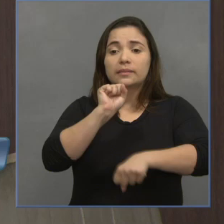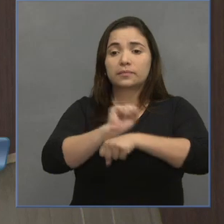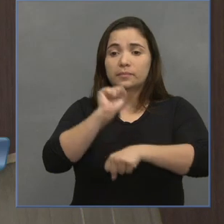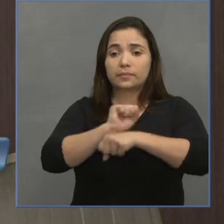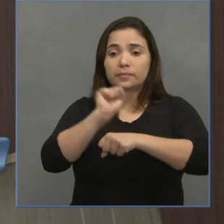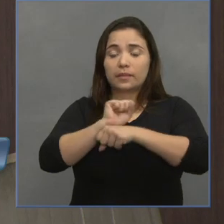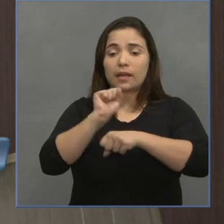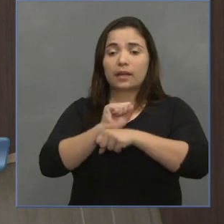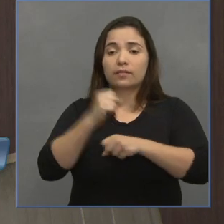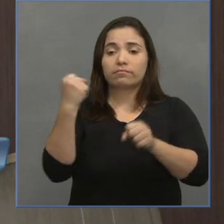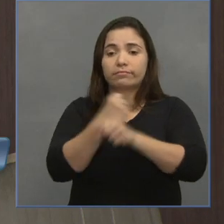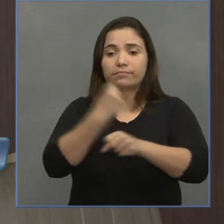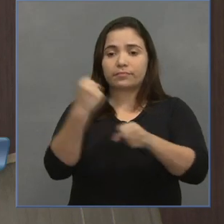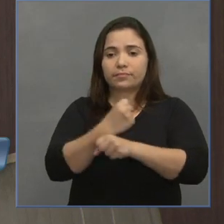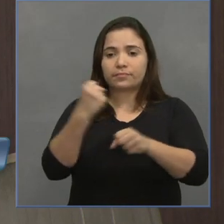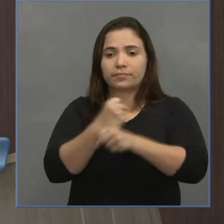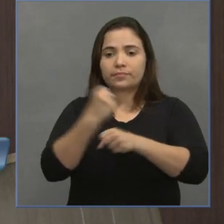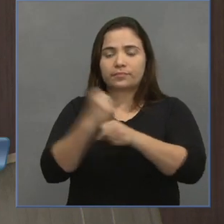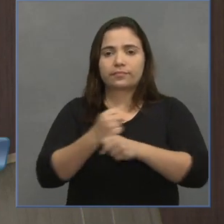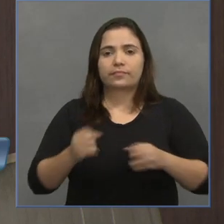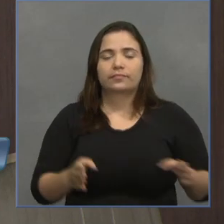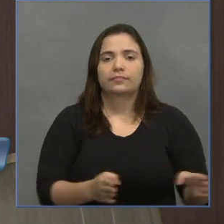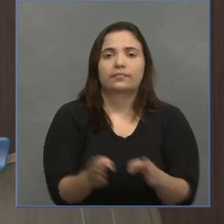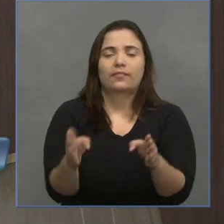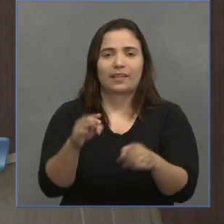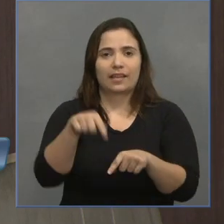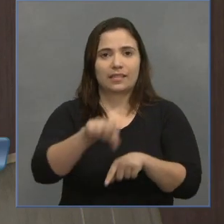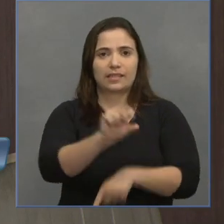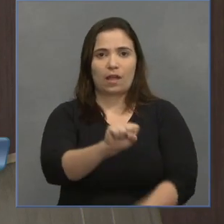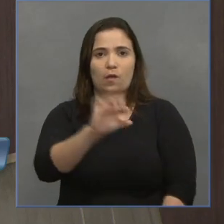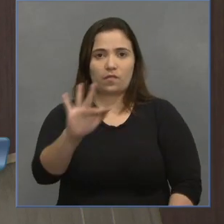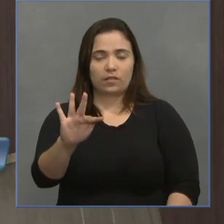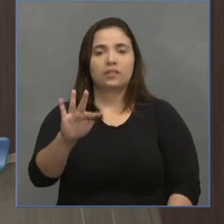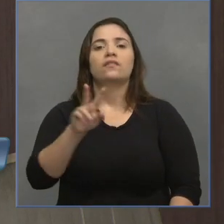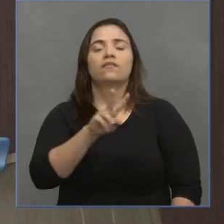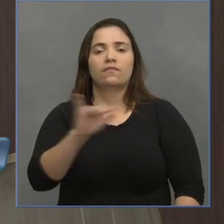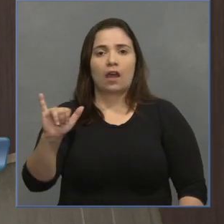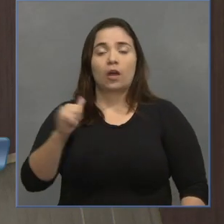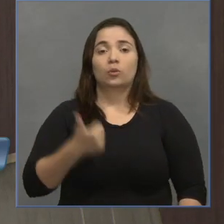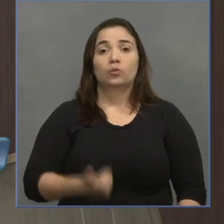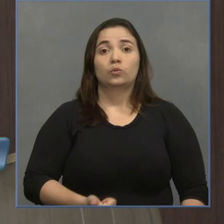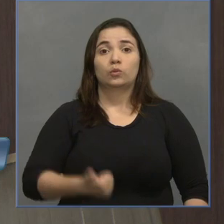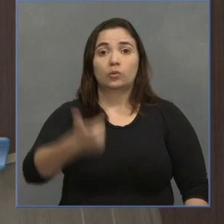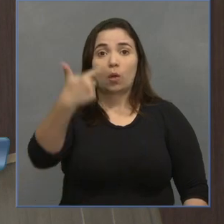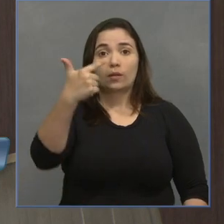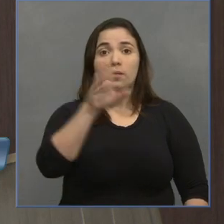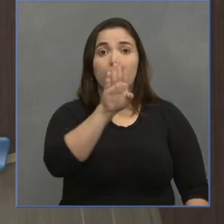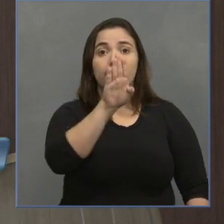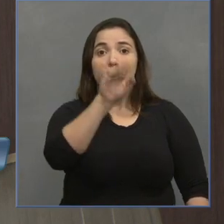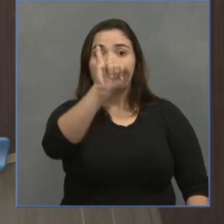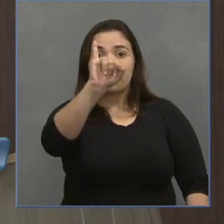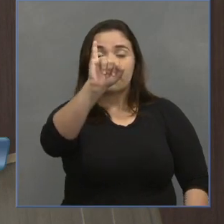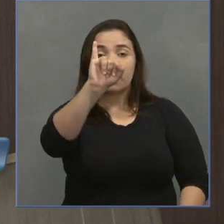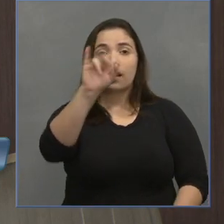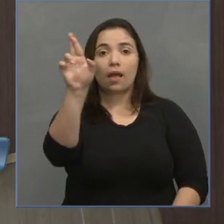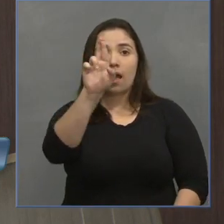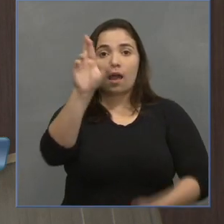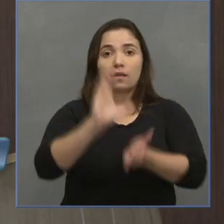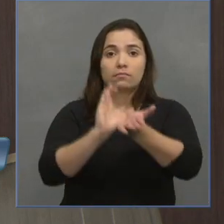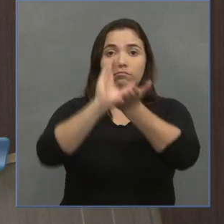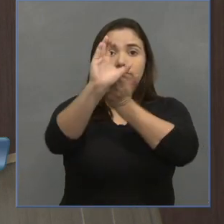Francisco. Transposição essa que vai bater os 10, 12 bilhões de reais e que não